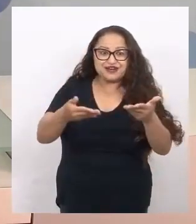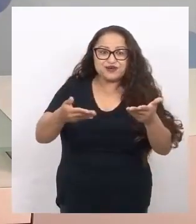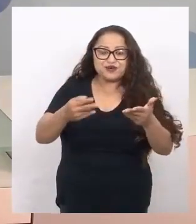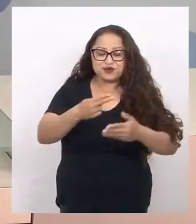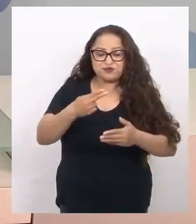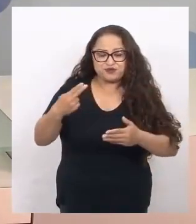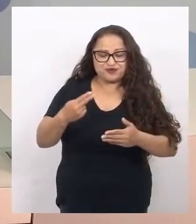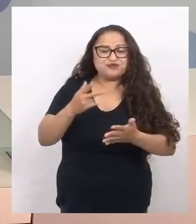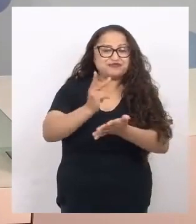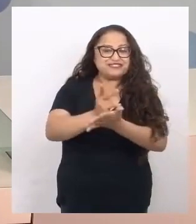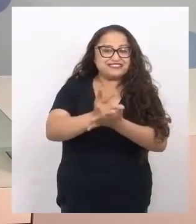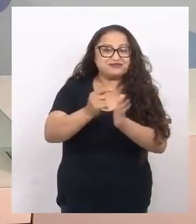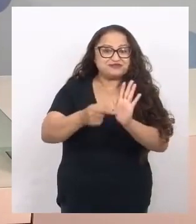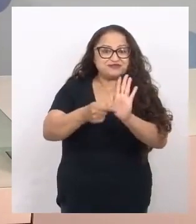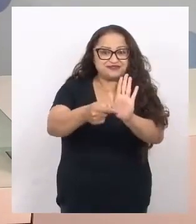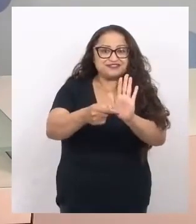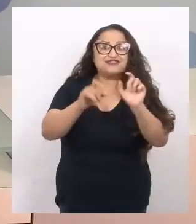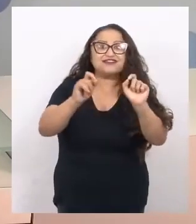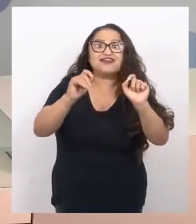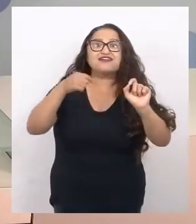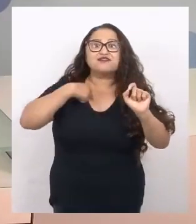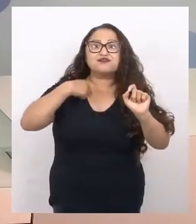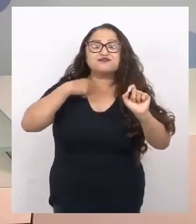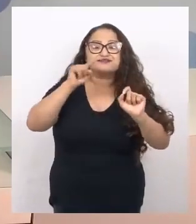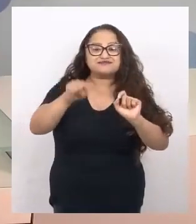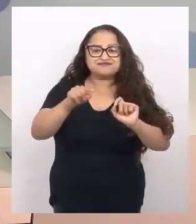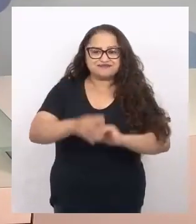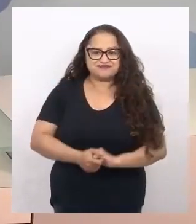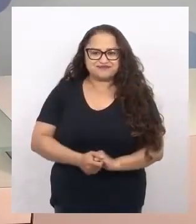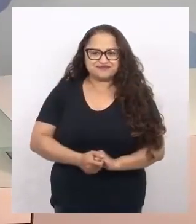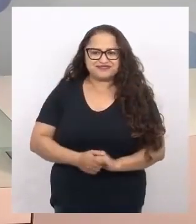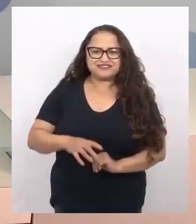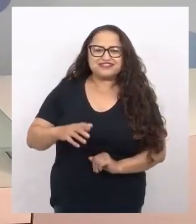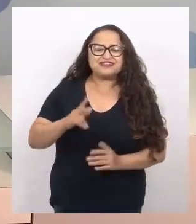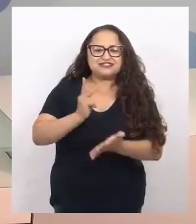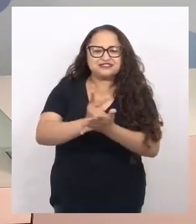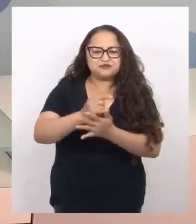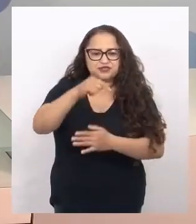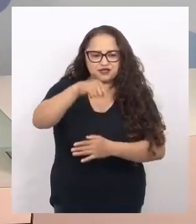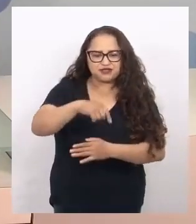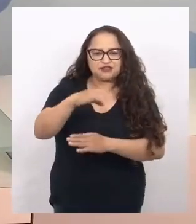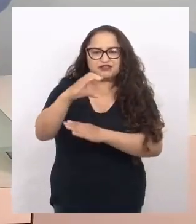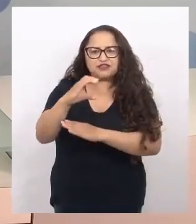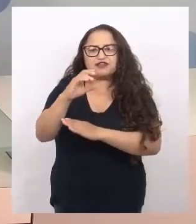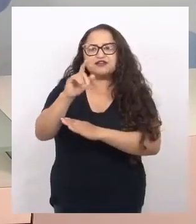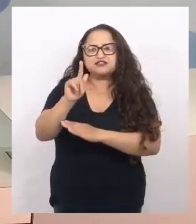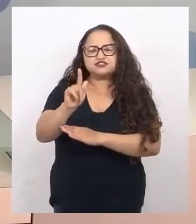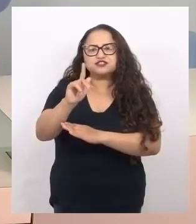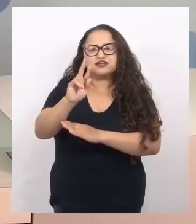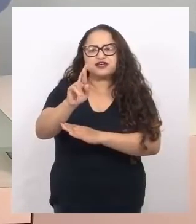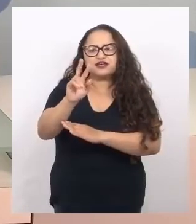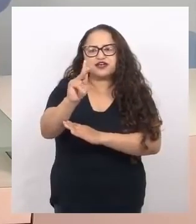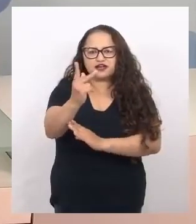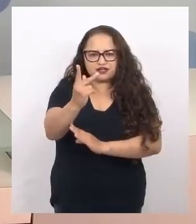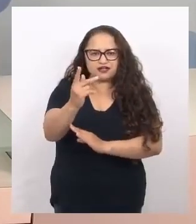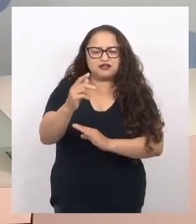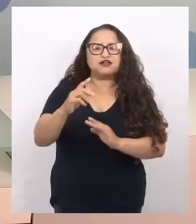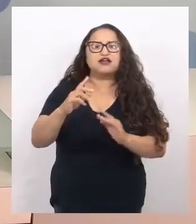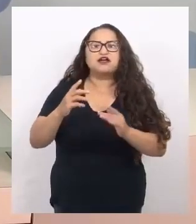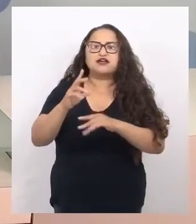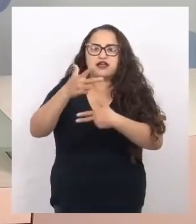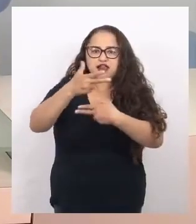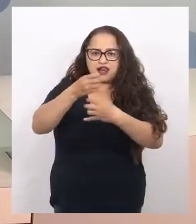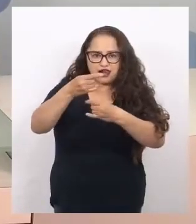ter certeza que eu estou dizendo quem eu sou. Eu estou à frente da CGRH. A gente marcou essa live em conjunto, eu e